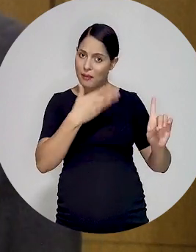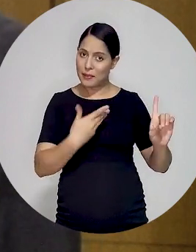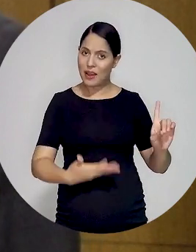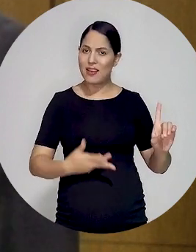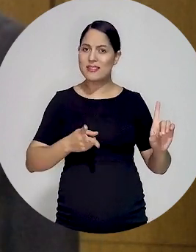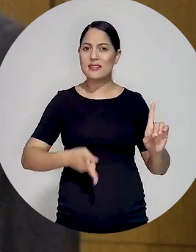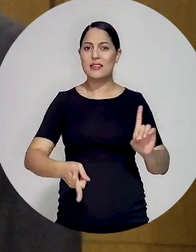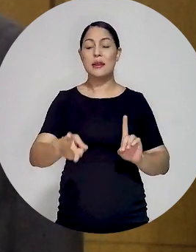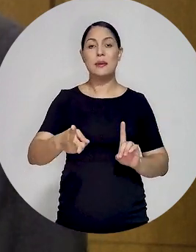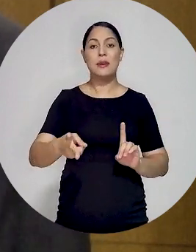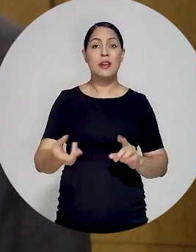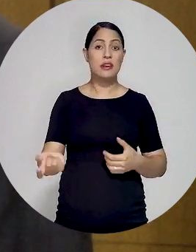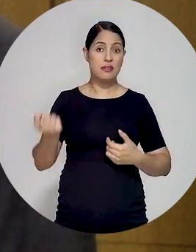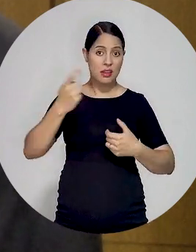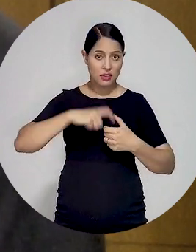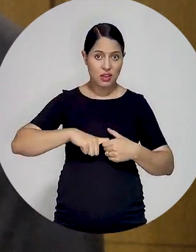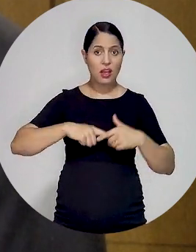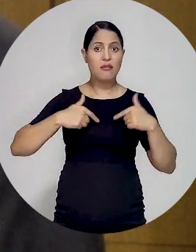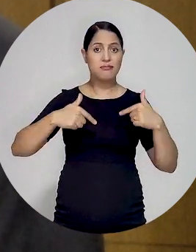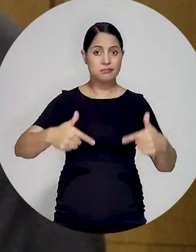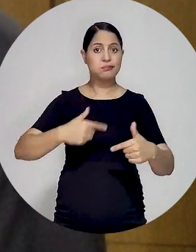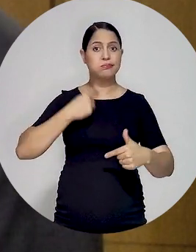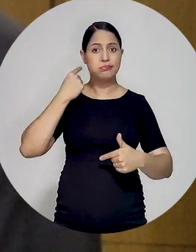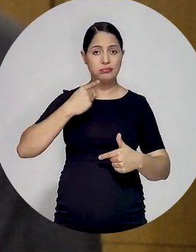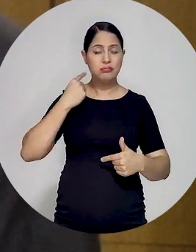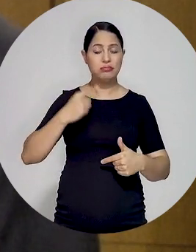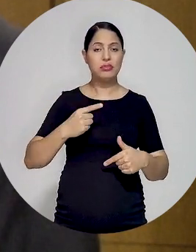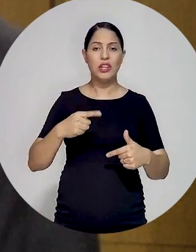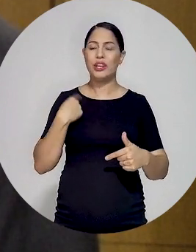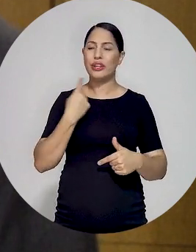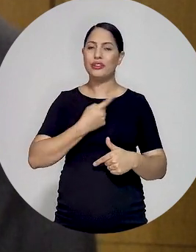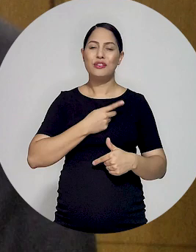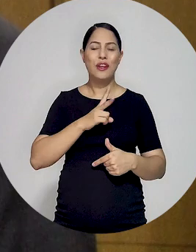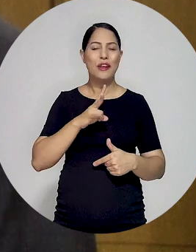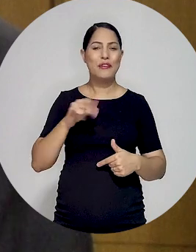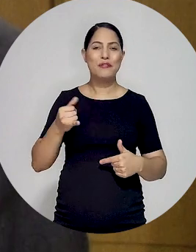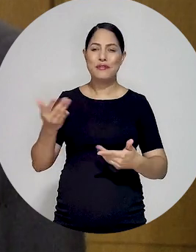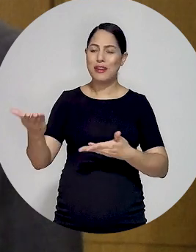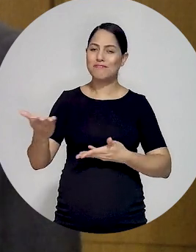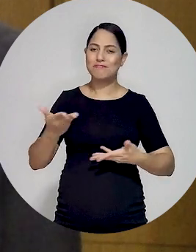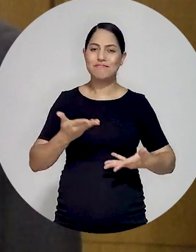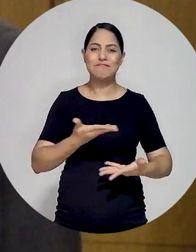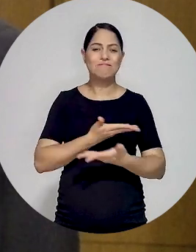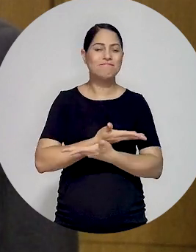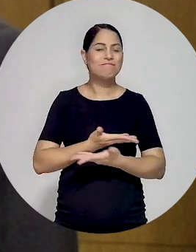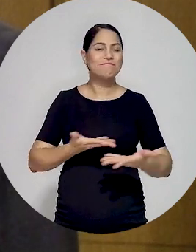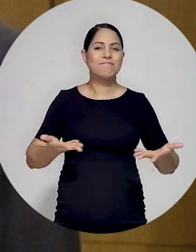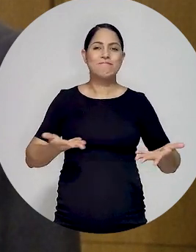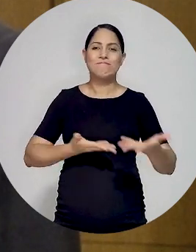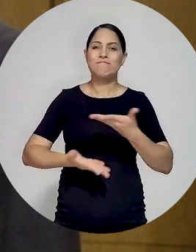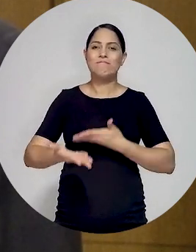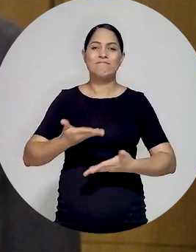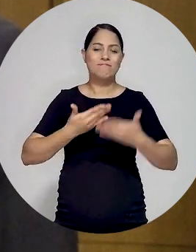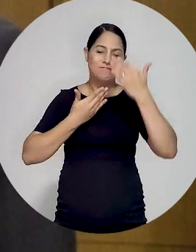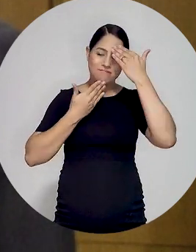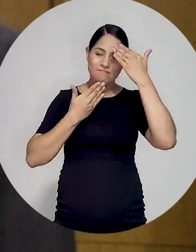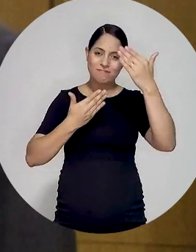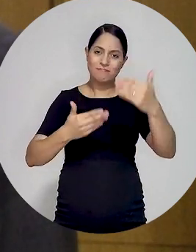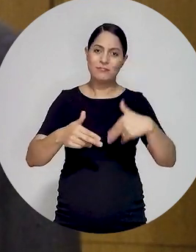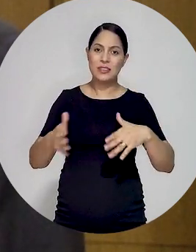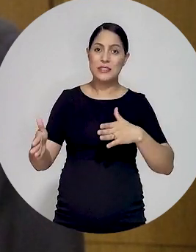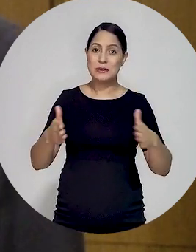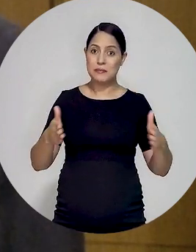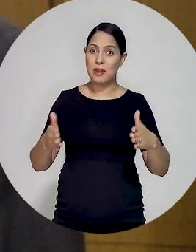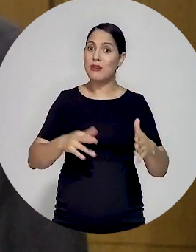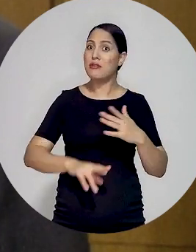dos Advogados do Brasil e que agora, em breve, retornará à advocacia e o receberemos de braços abertos com